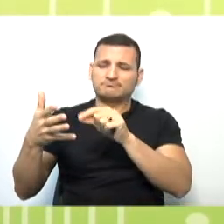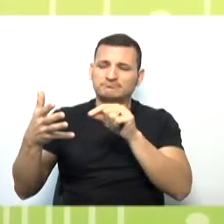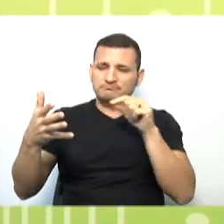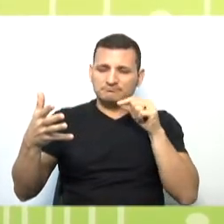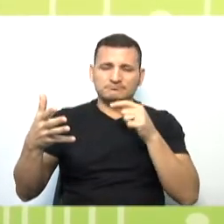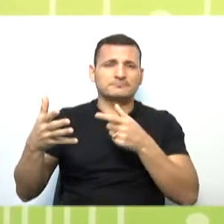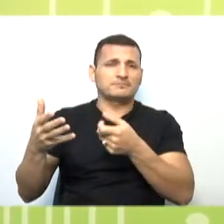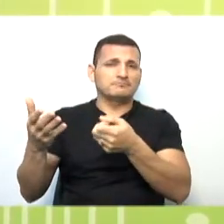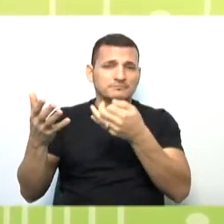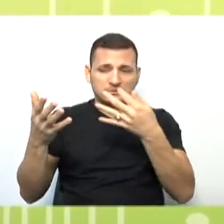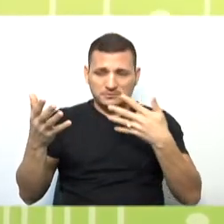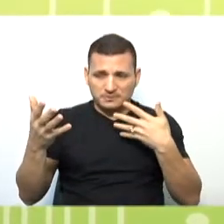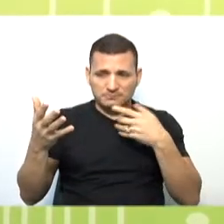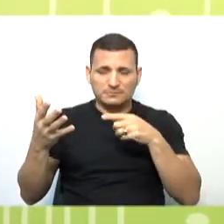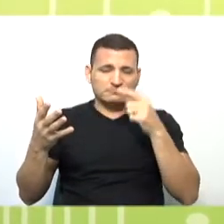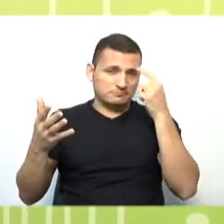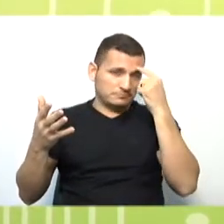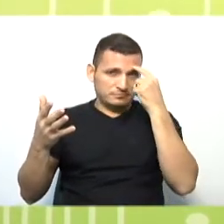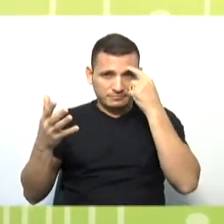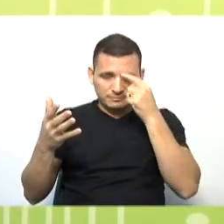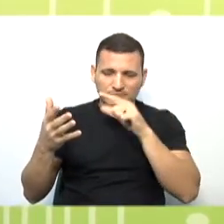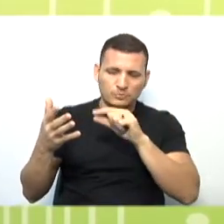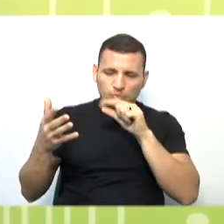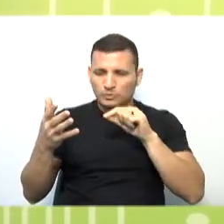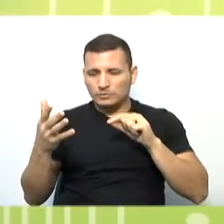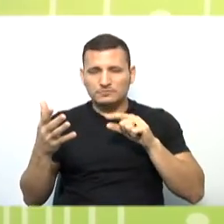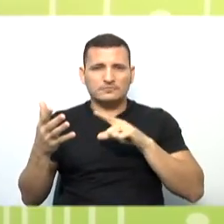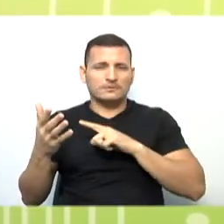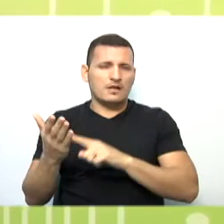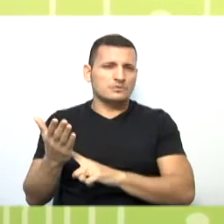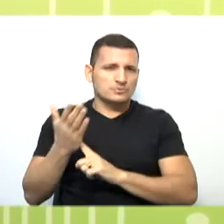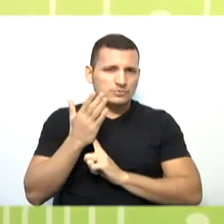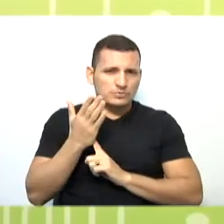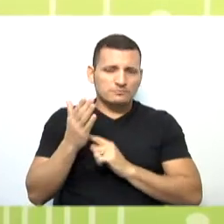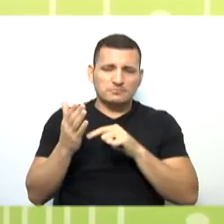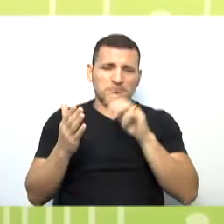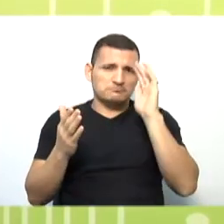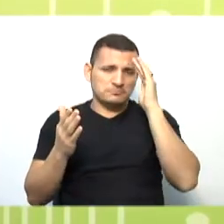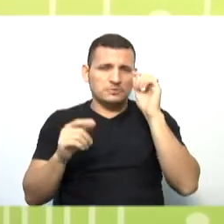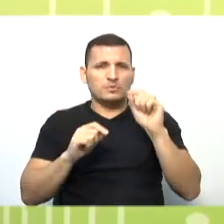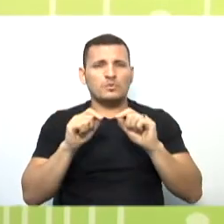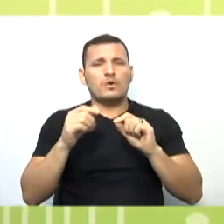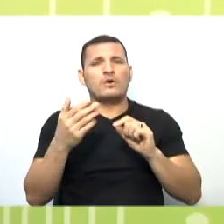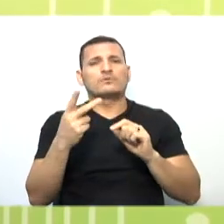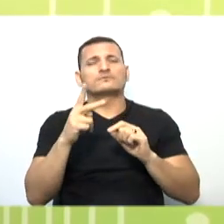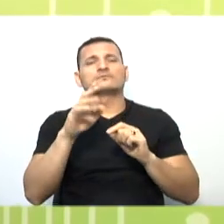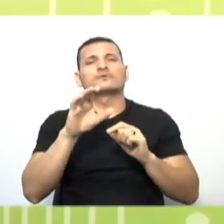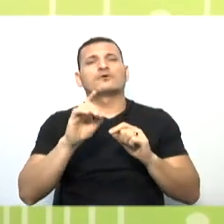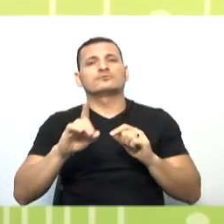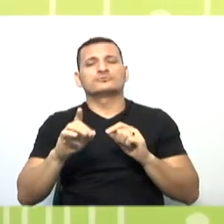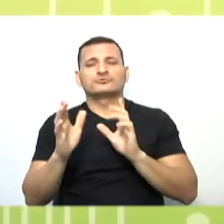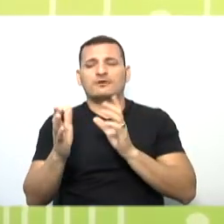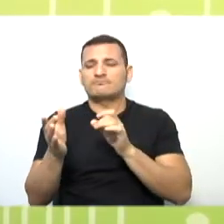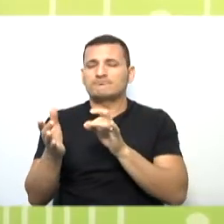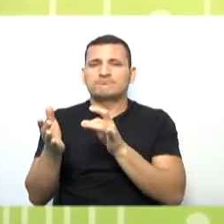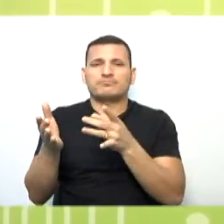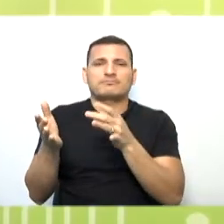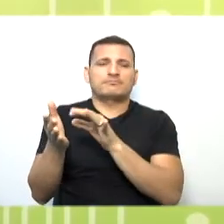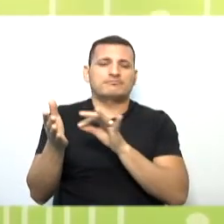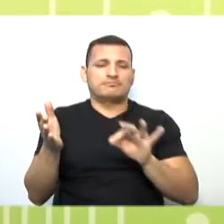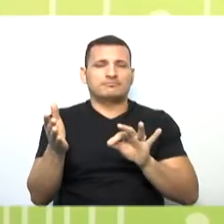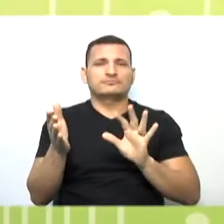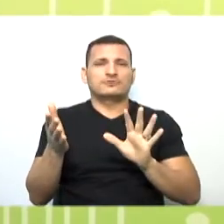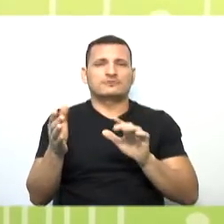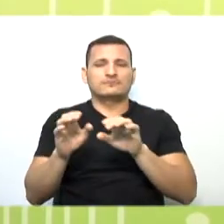autoexplicativos, eles são intuitivos, eles te ajudam, ele entende qual é o código que você quer, ele já completa para você. Já completa, ele né? já te